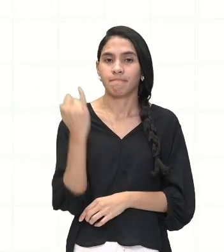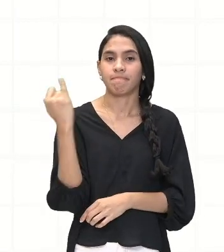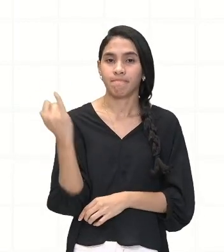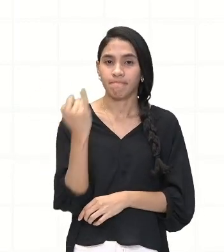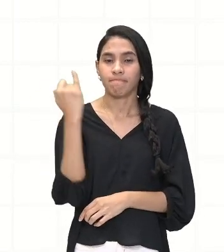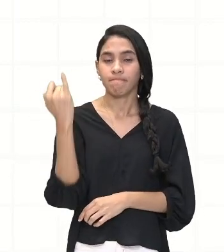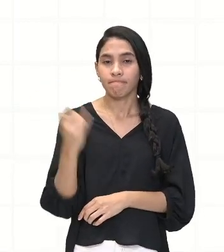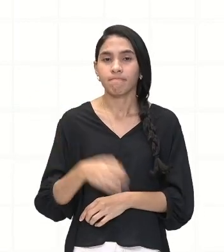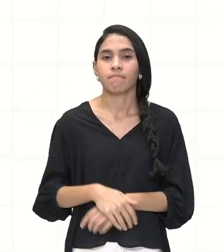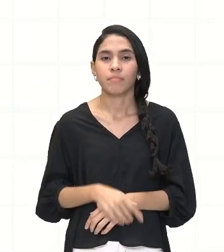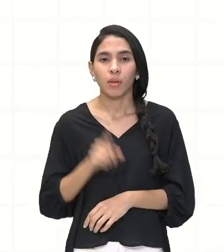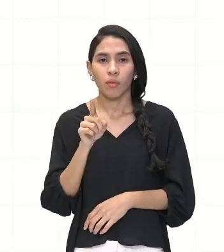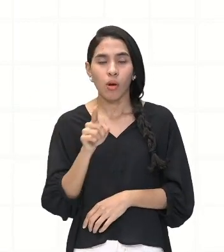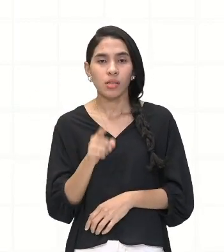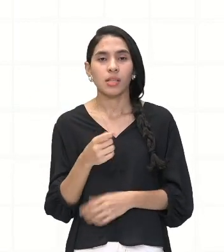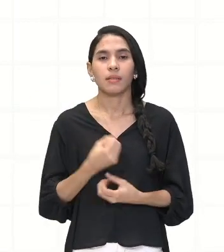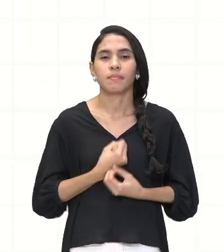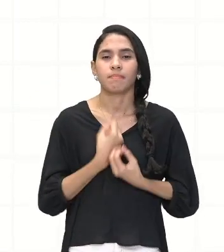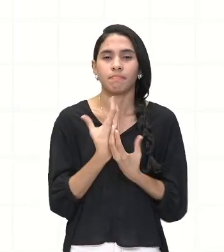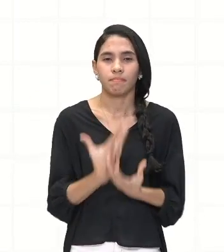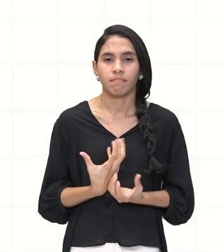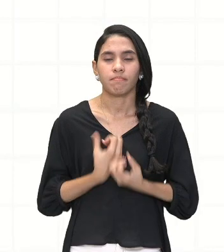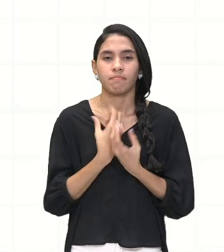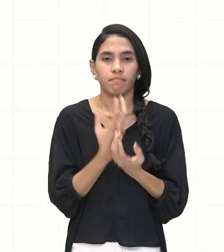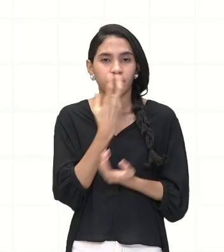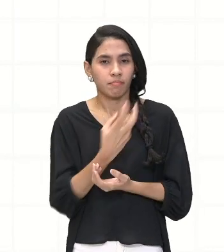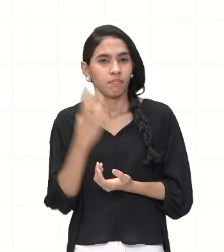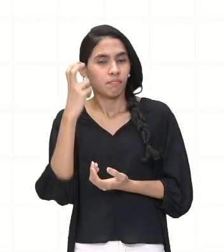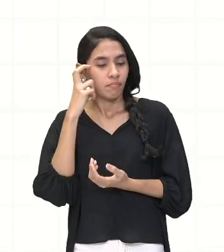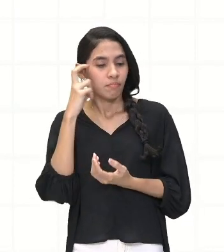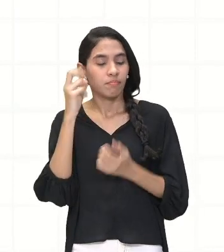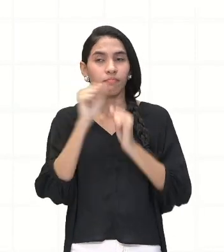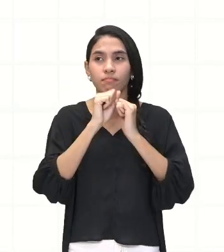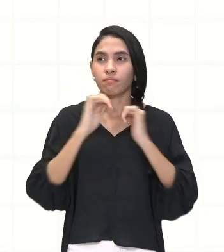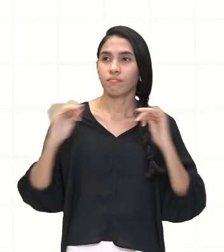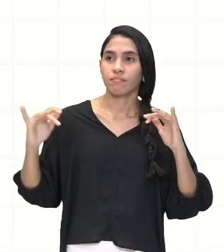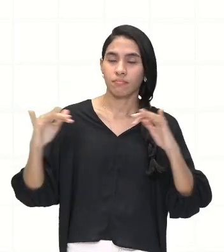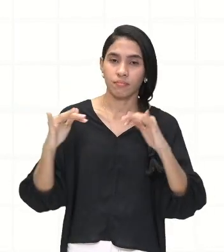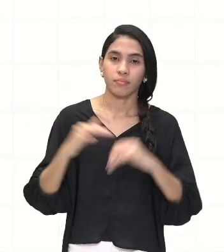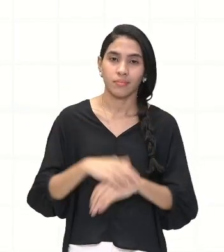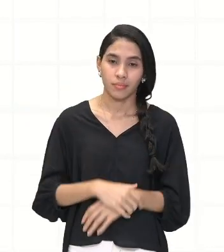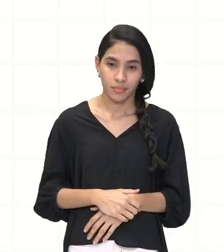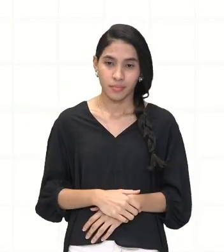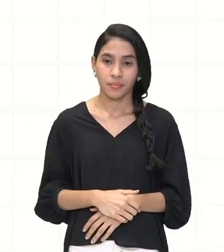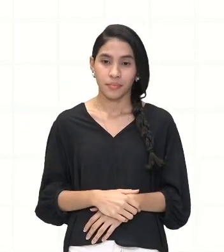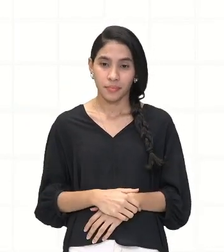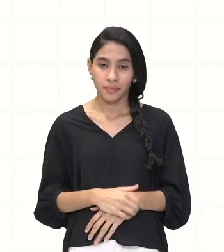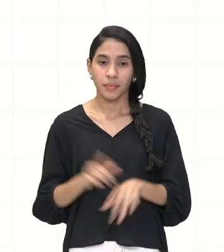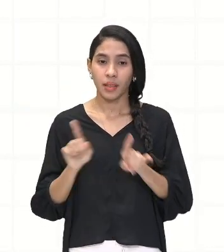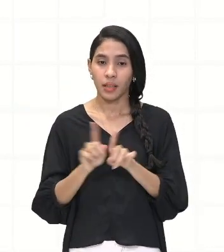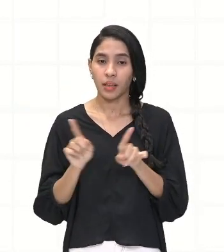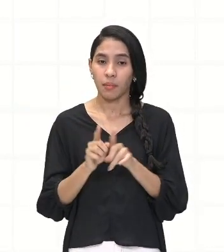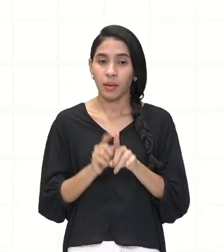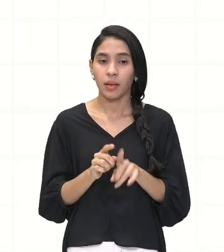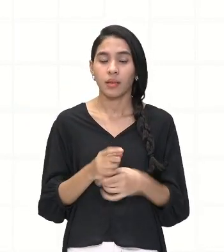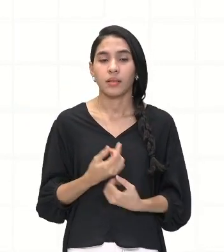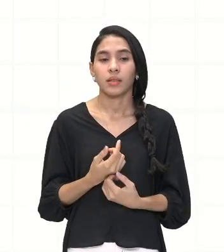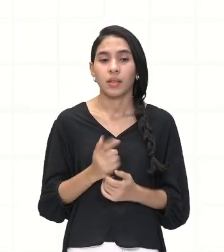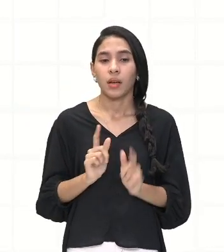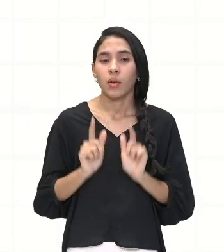importantes. Você manifestar a cultura do seu país. E também a oposição de toda forma